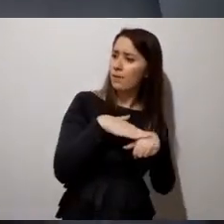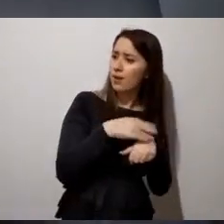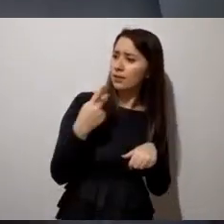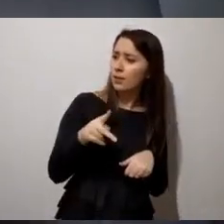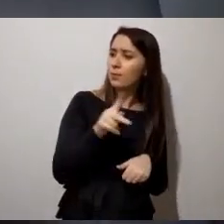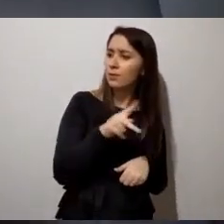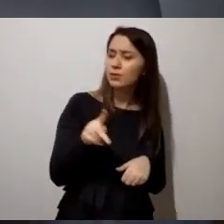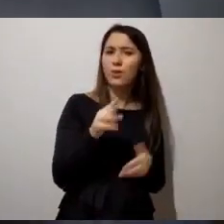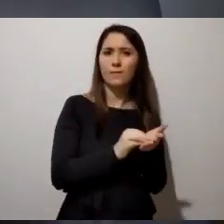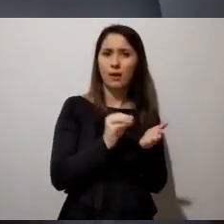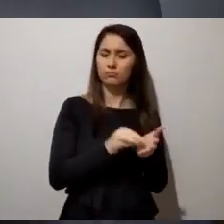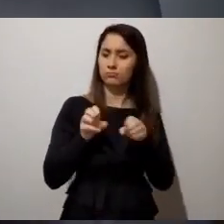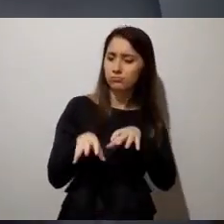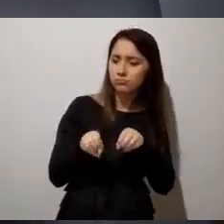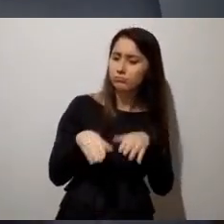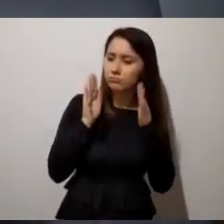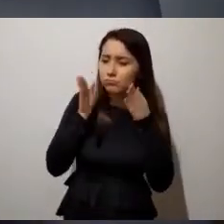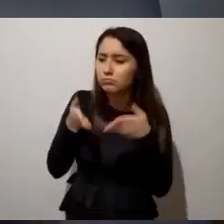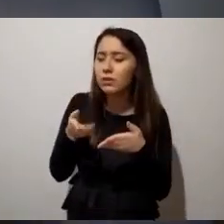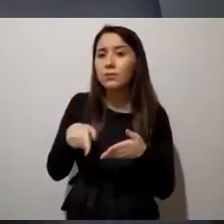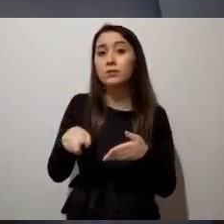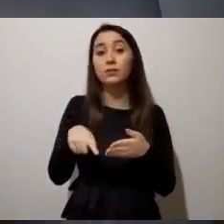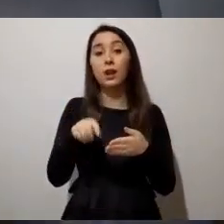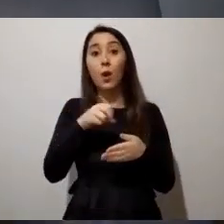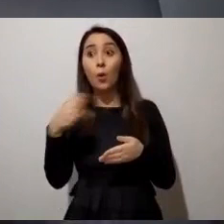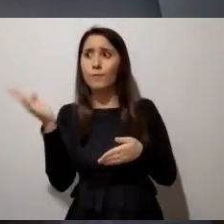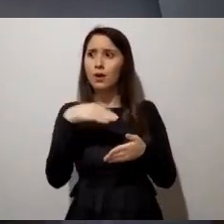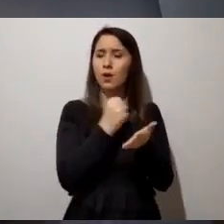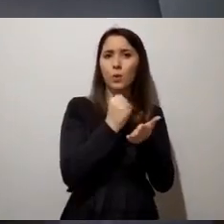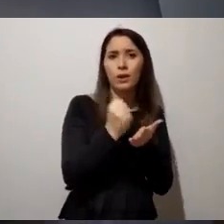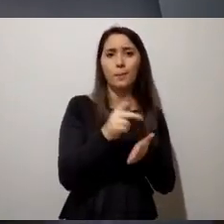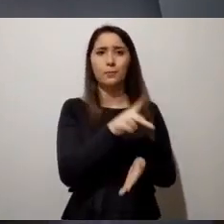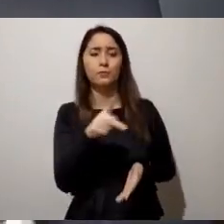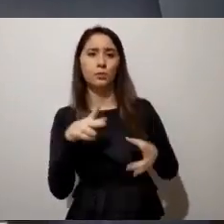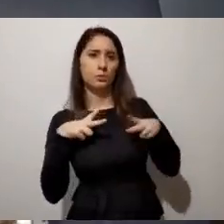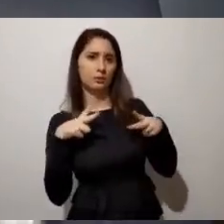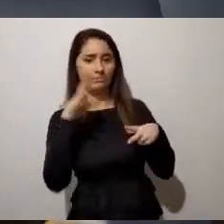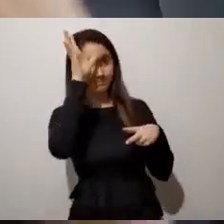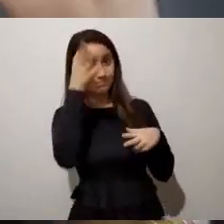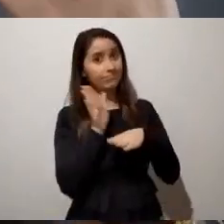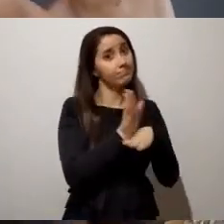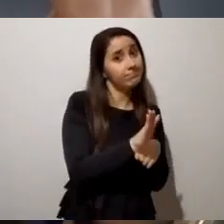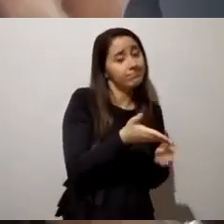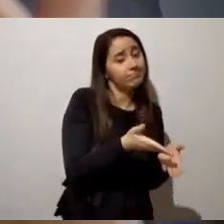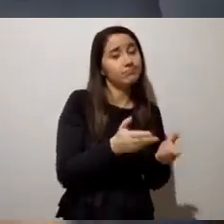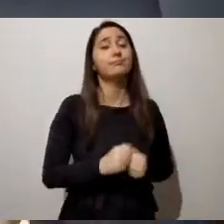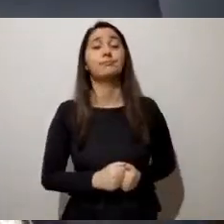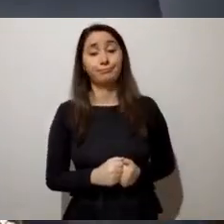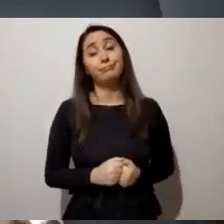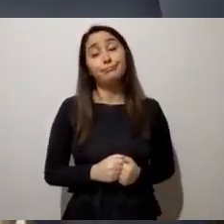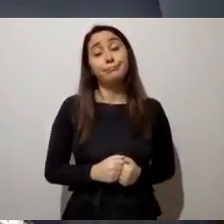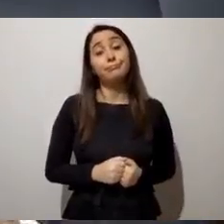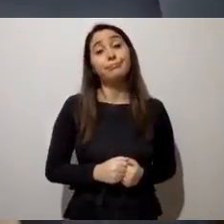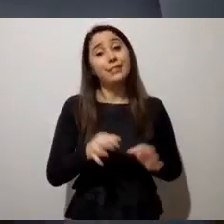estar te dando atenção suficiente, ou vamos contratar um professor particular para resolver isso. Enfim, você